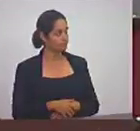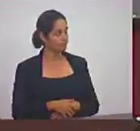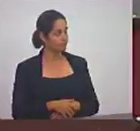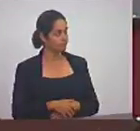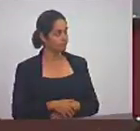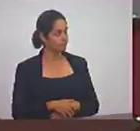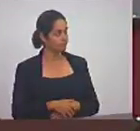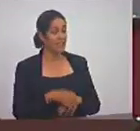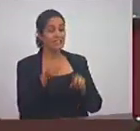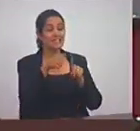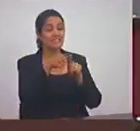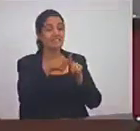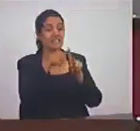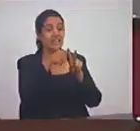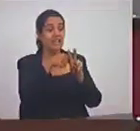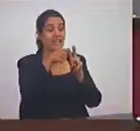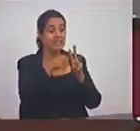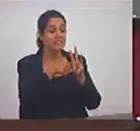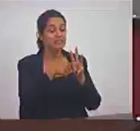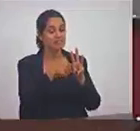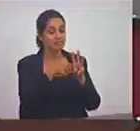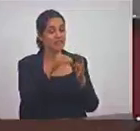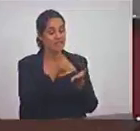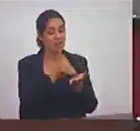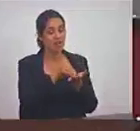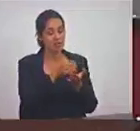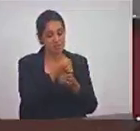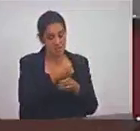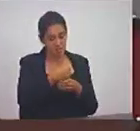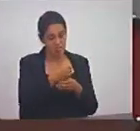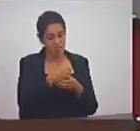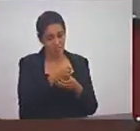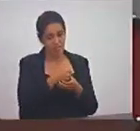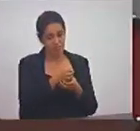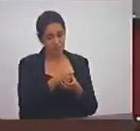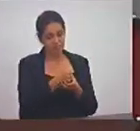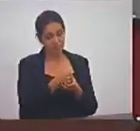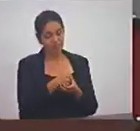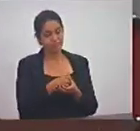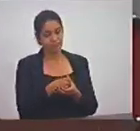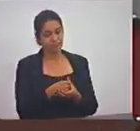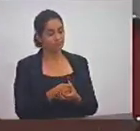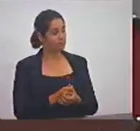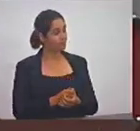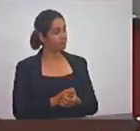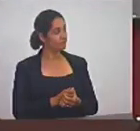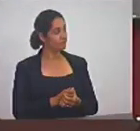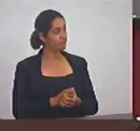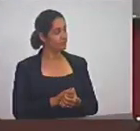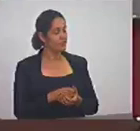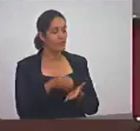fazem 3 meses que estão faltando. Então, faltar